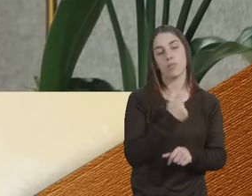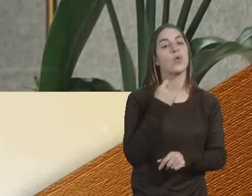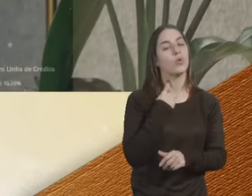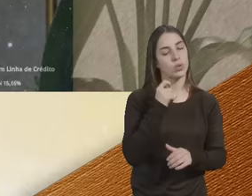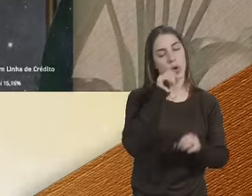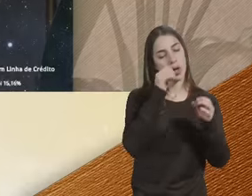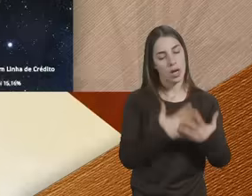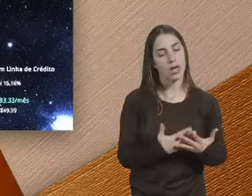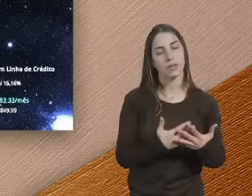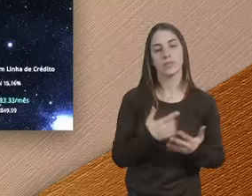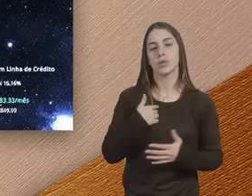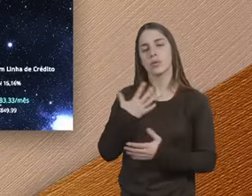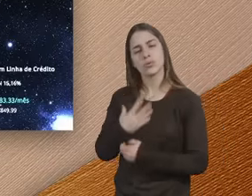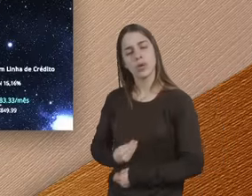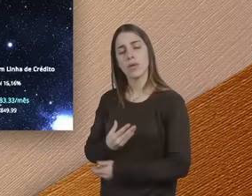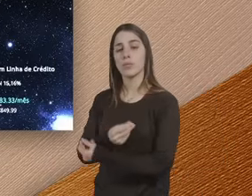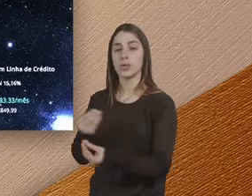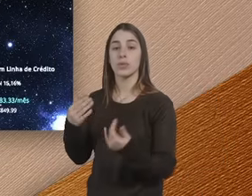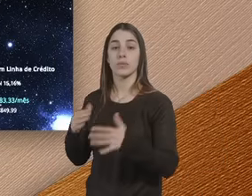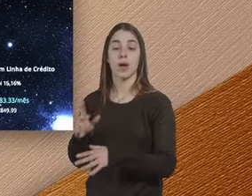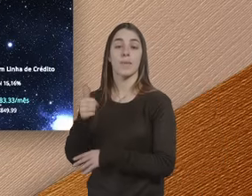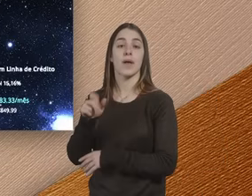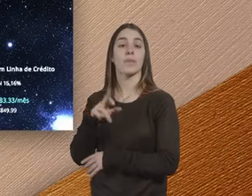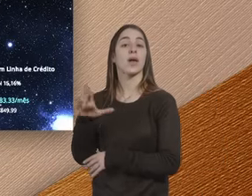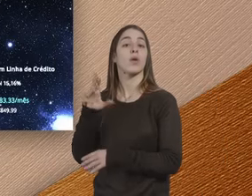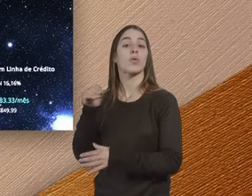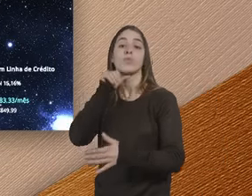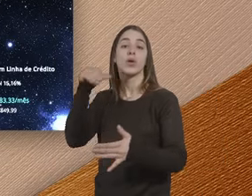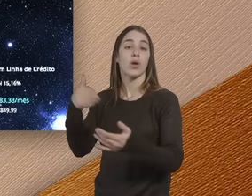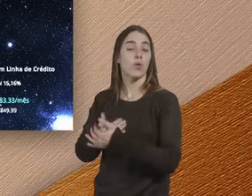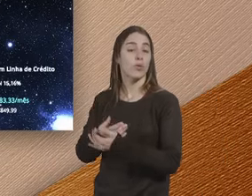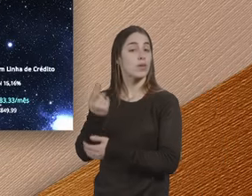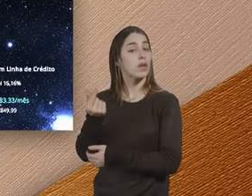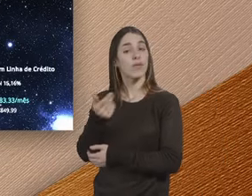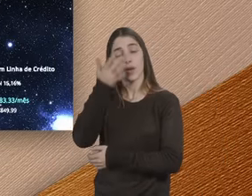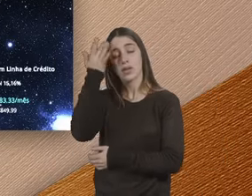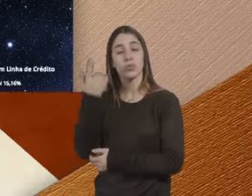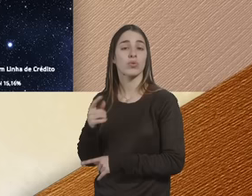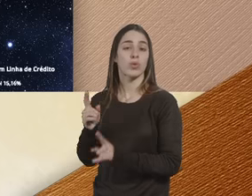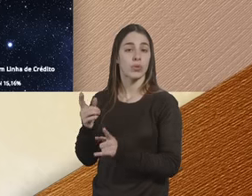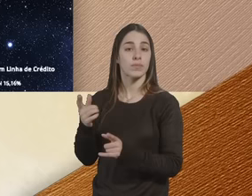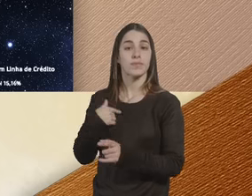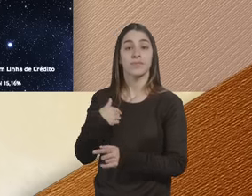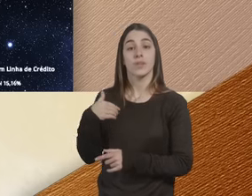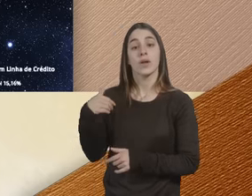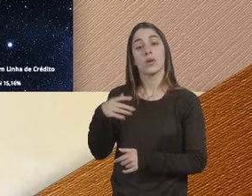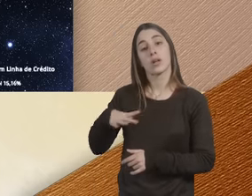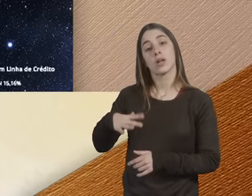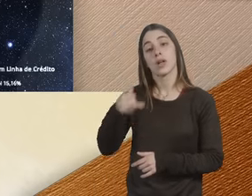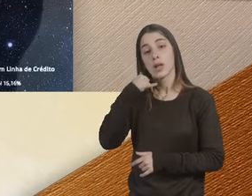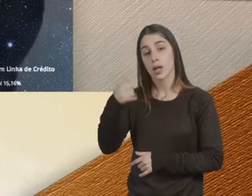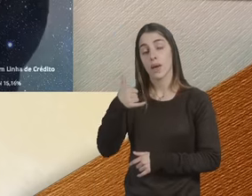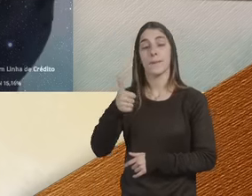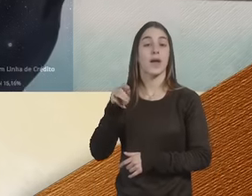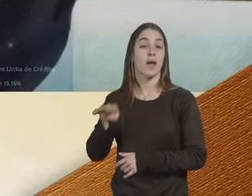gostava muito, mas desde que o meu Belmir morreu, que o dinheiro não tem sido fácil. Eu até ia ligar para ganhar o BM Azul e tentar